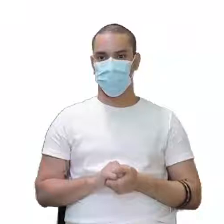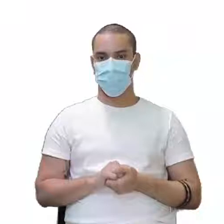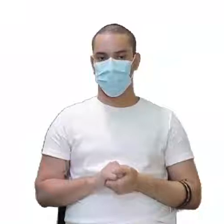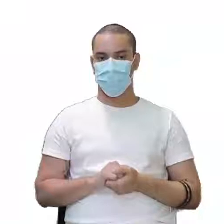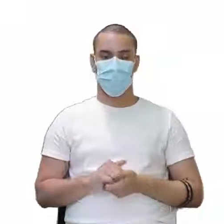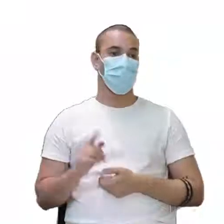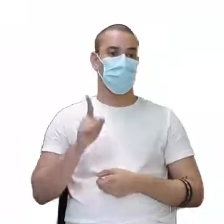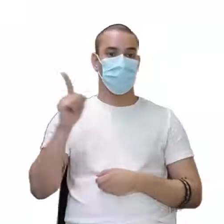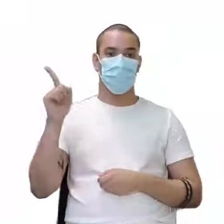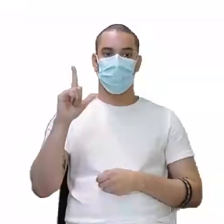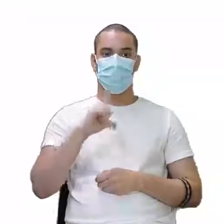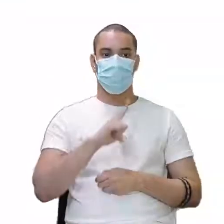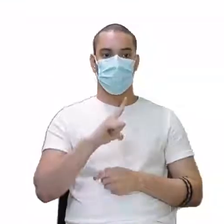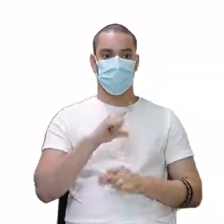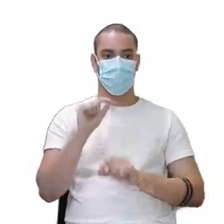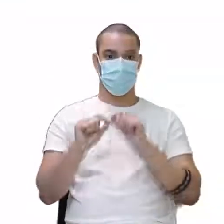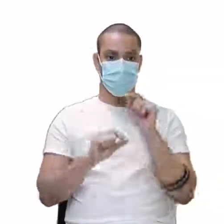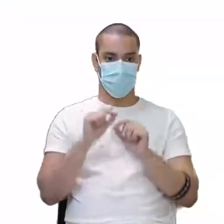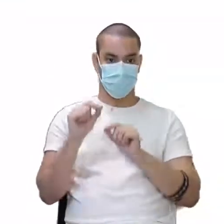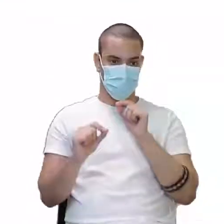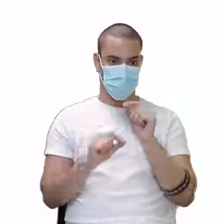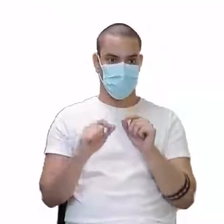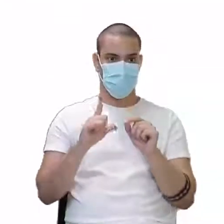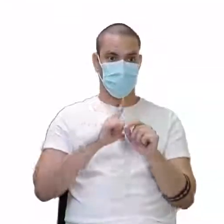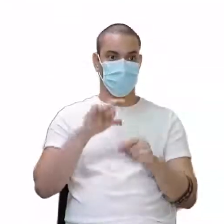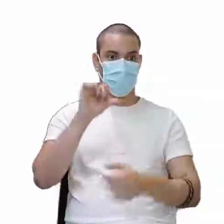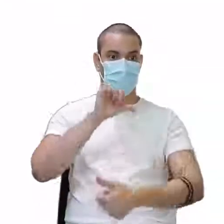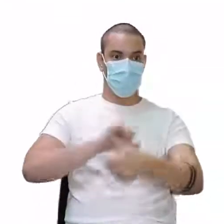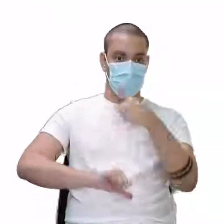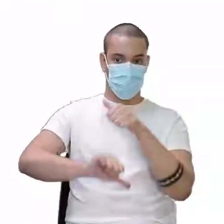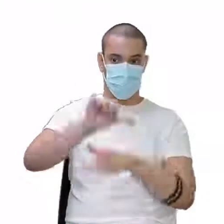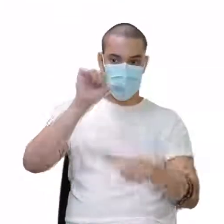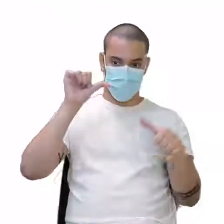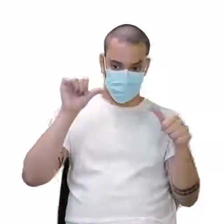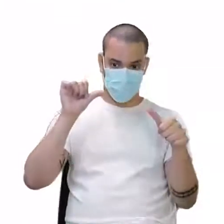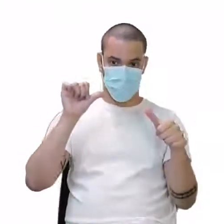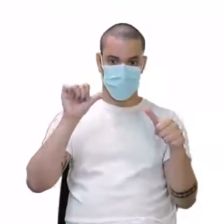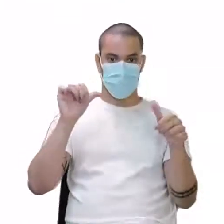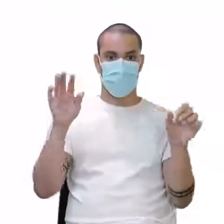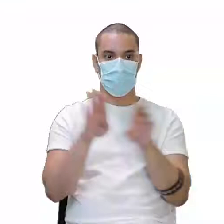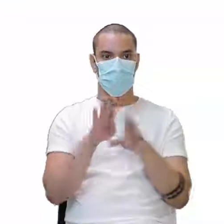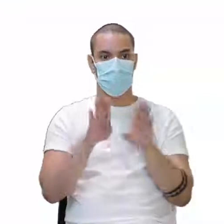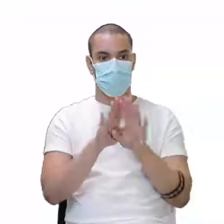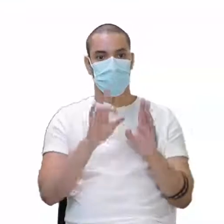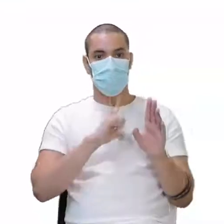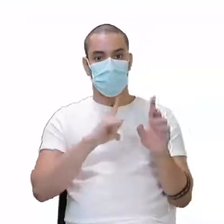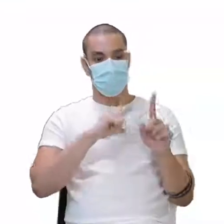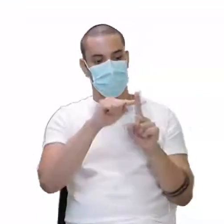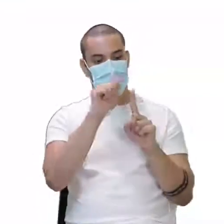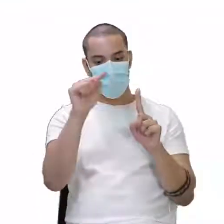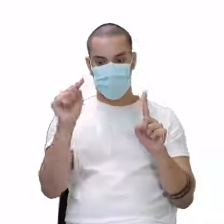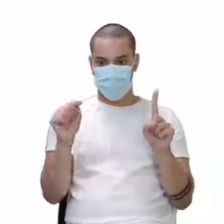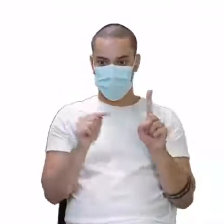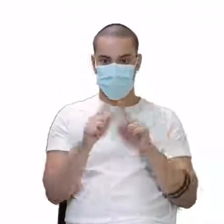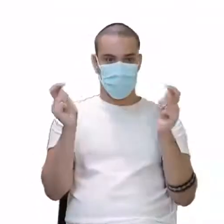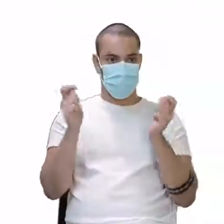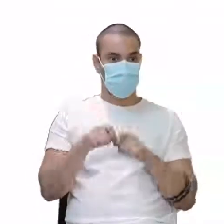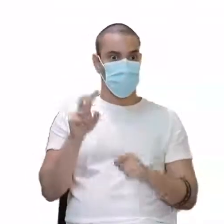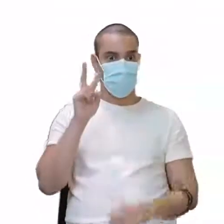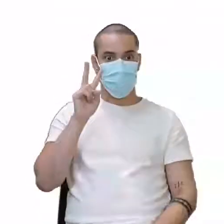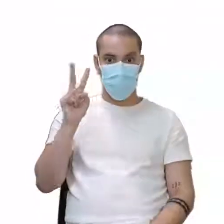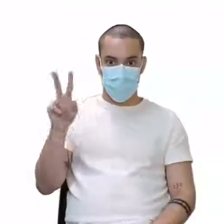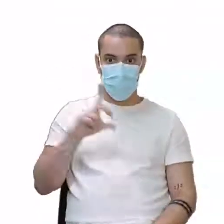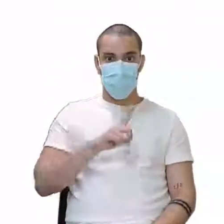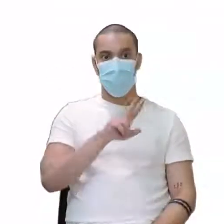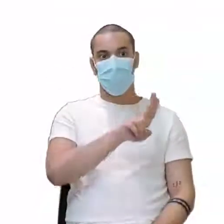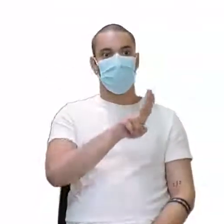Então, aqui a gente tem, ó, essa transformação e circulação da água, que dá-se